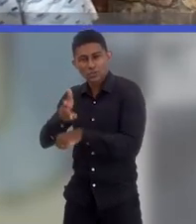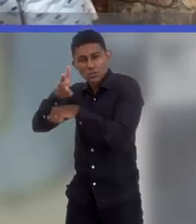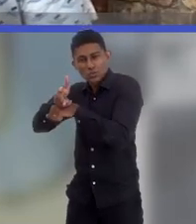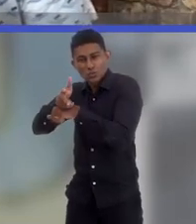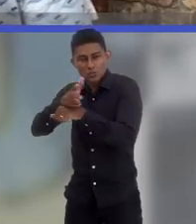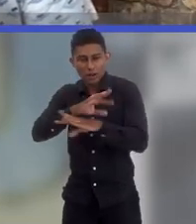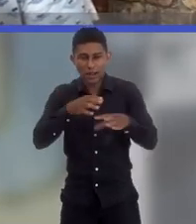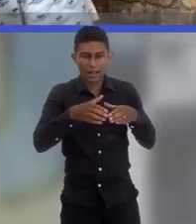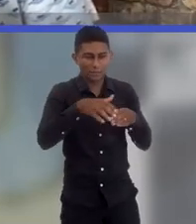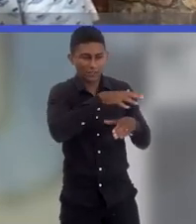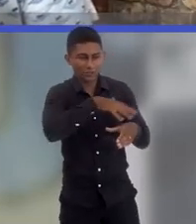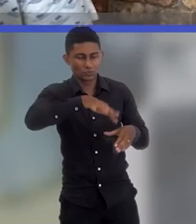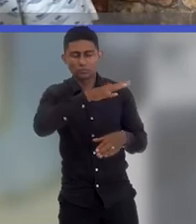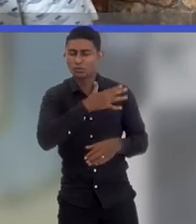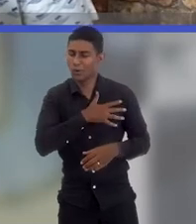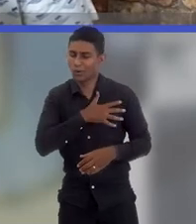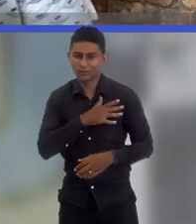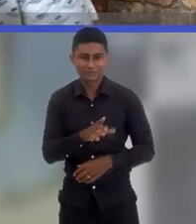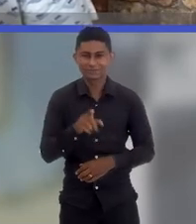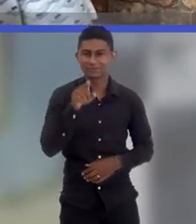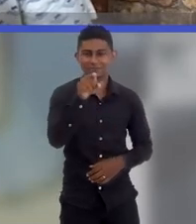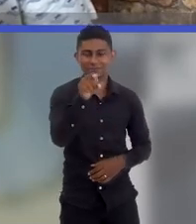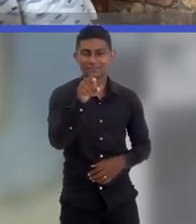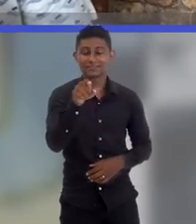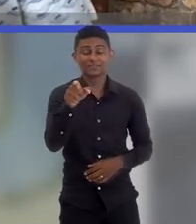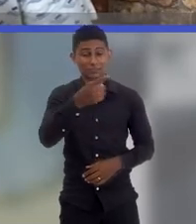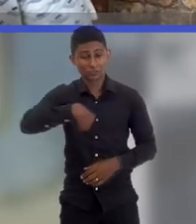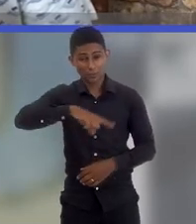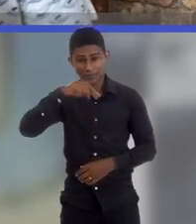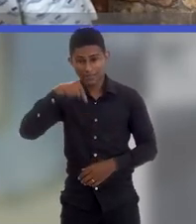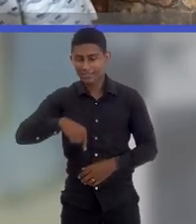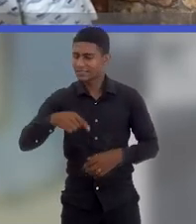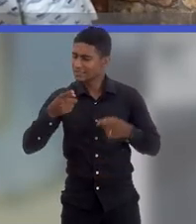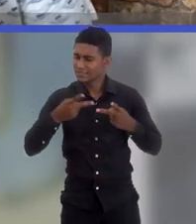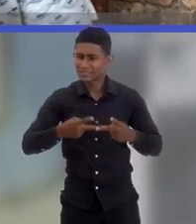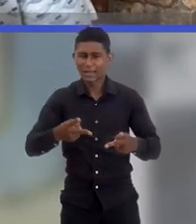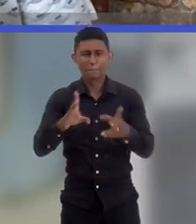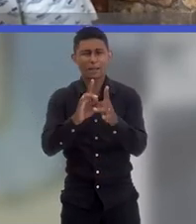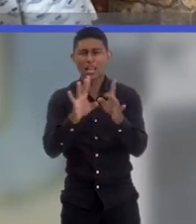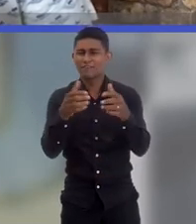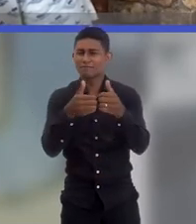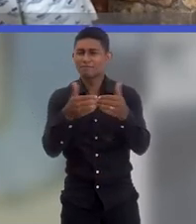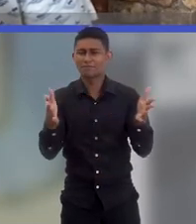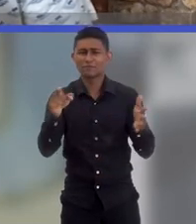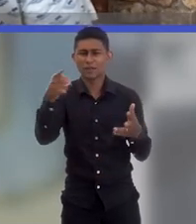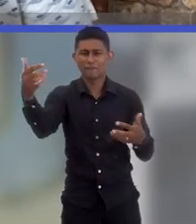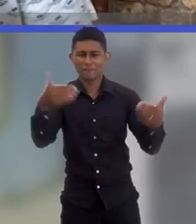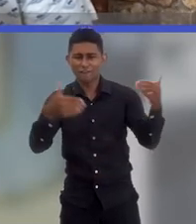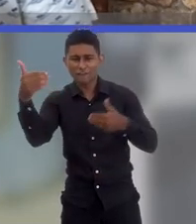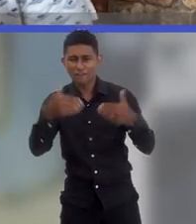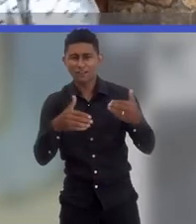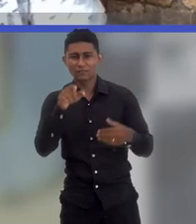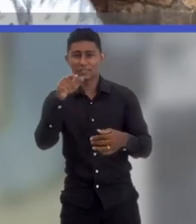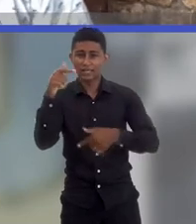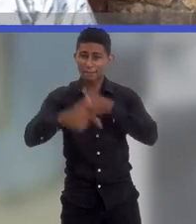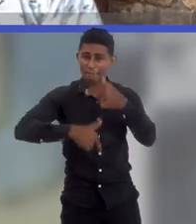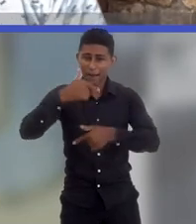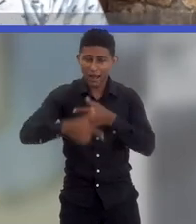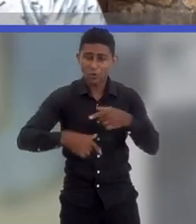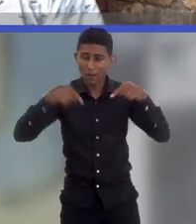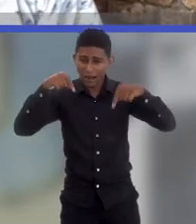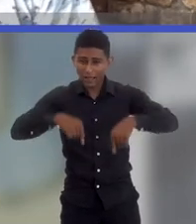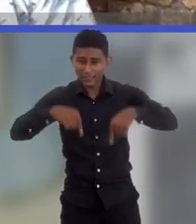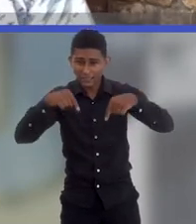câmeras e a nossa equipe, todo mundo adora você. Nós vamos estar sempre abertos aqui, te esperando, querendo divulgar